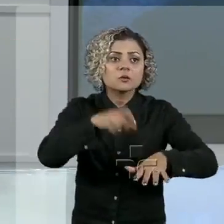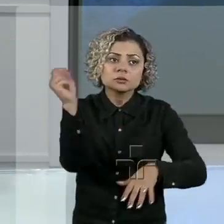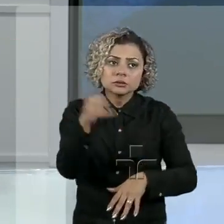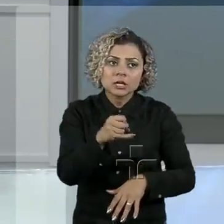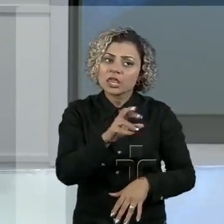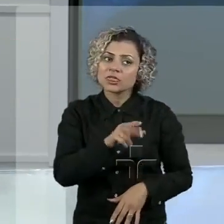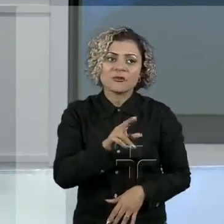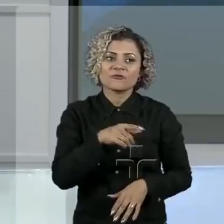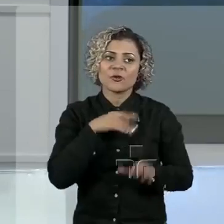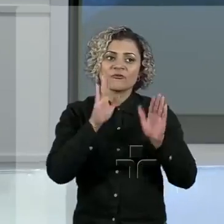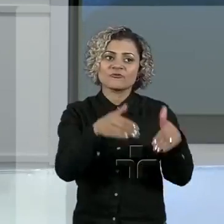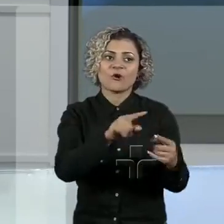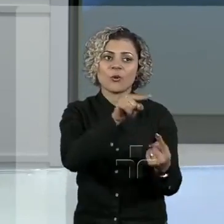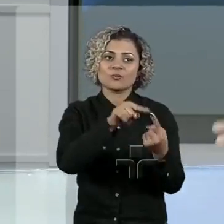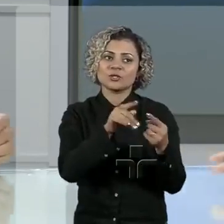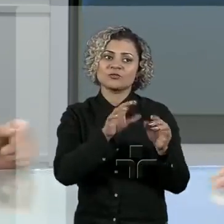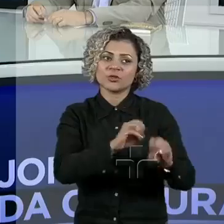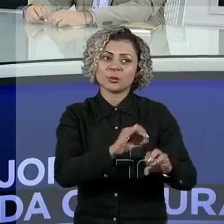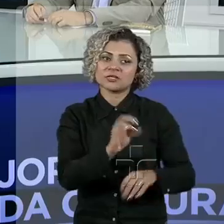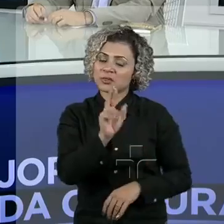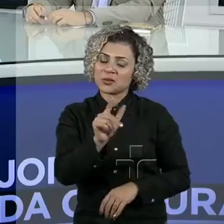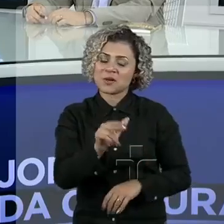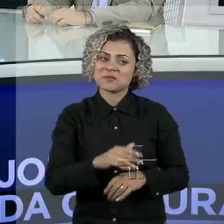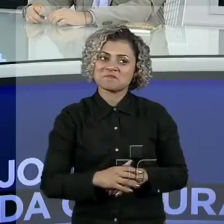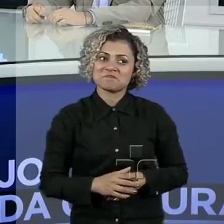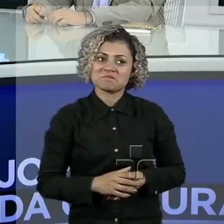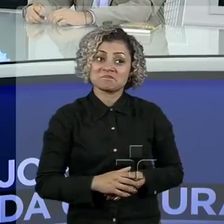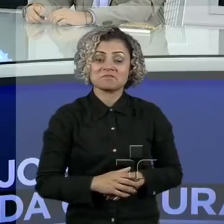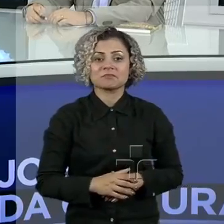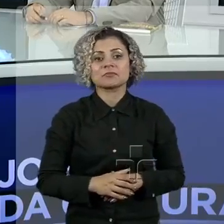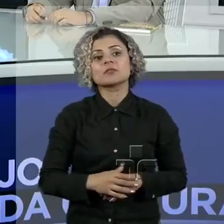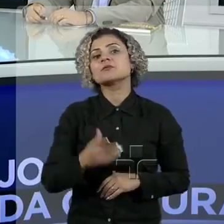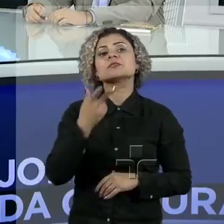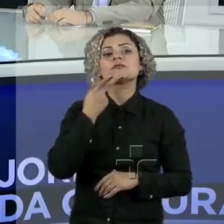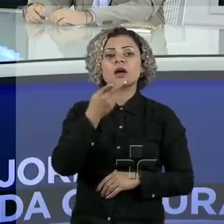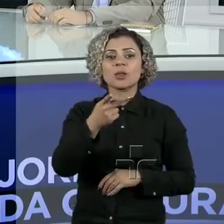não foi pela educação. Então, essa fala do presidente que você